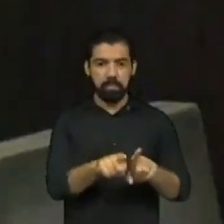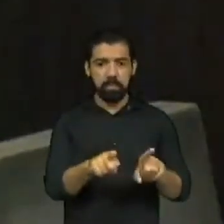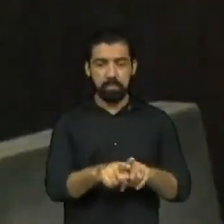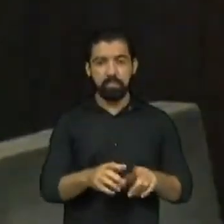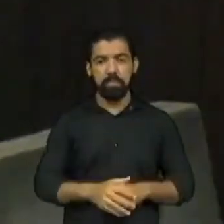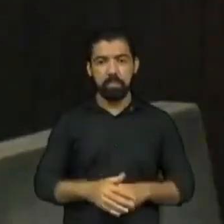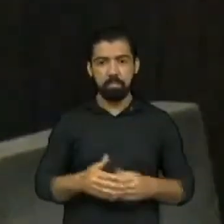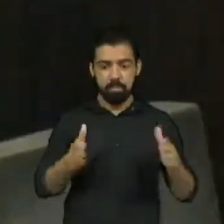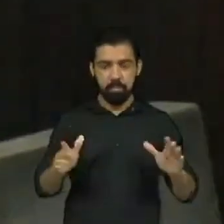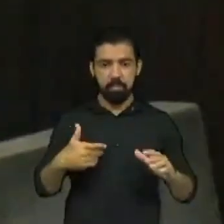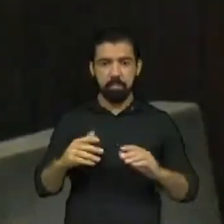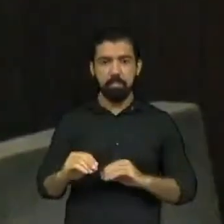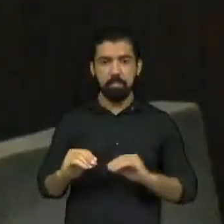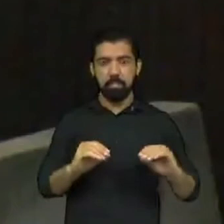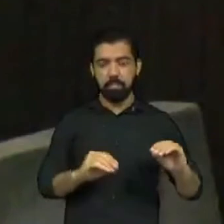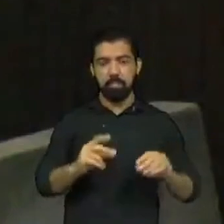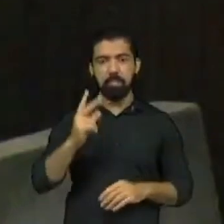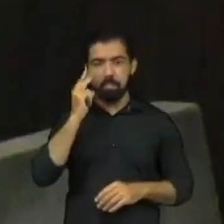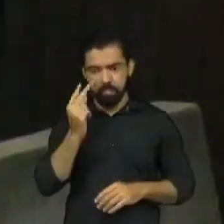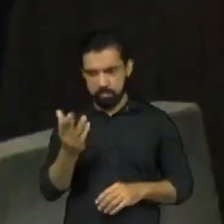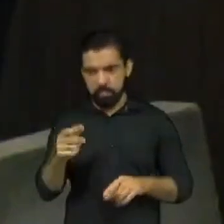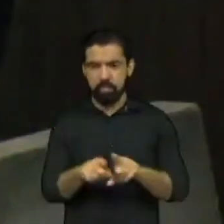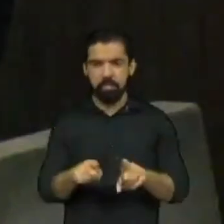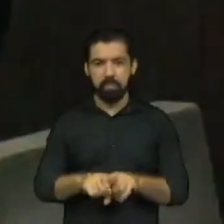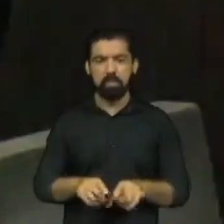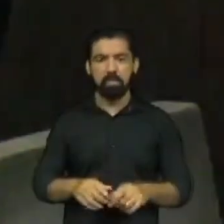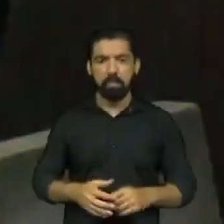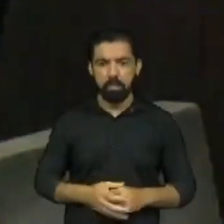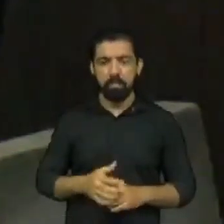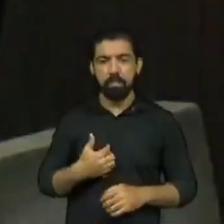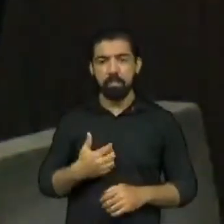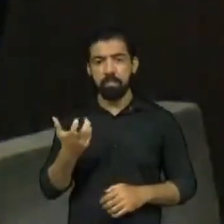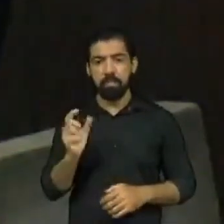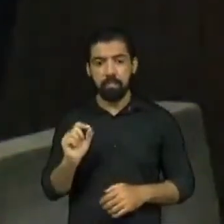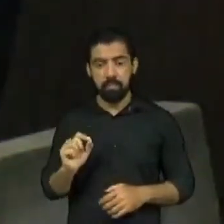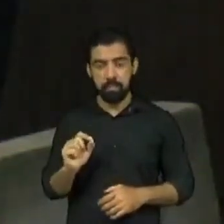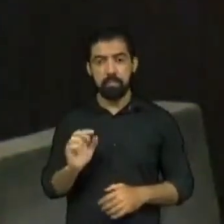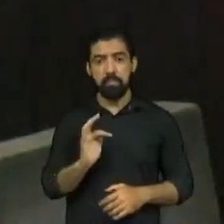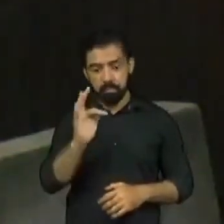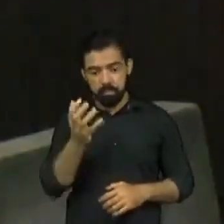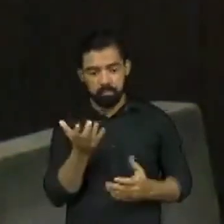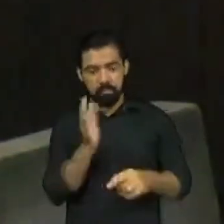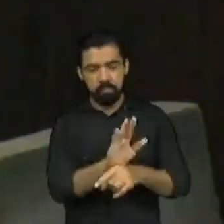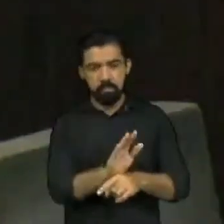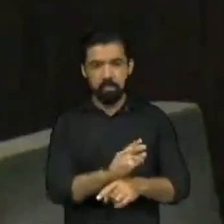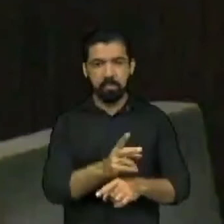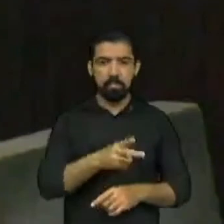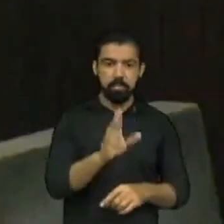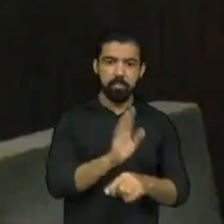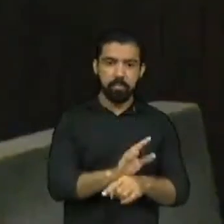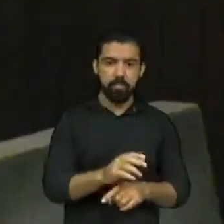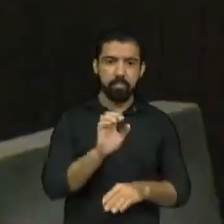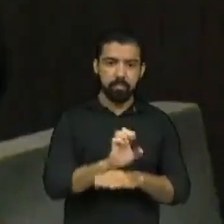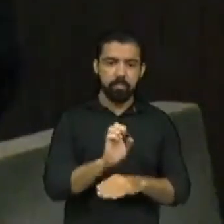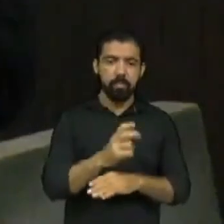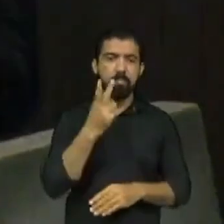a mudança de partido, meu querido Heitor Fé. Vossa Excelência que também está aí. E eu espero poder contribuir e continuar contribuindo por